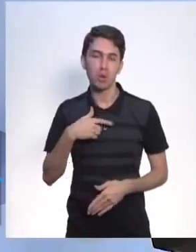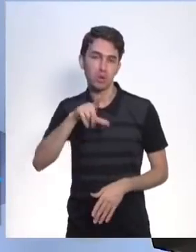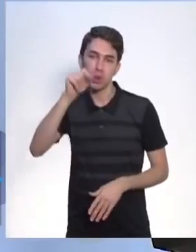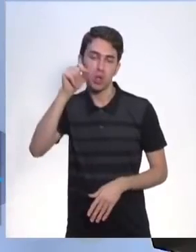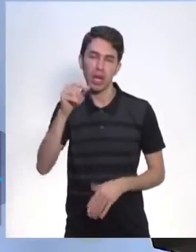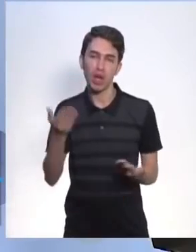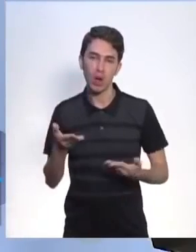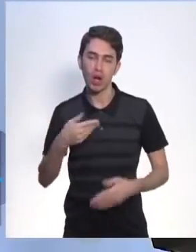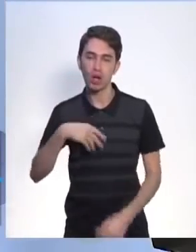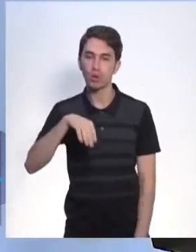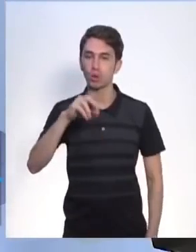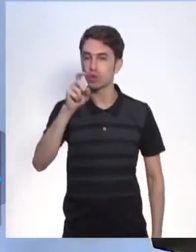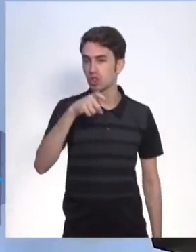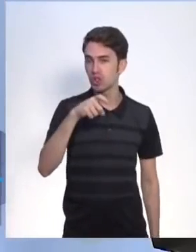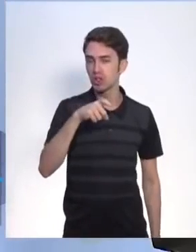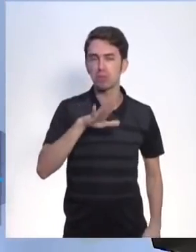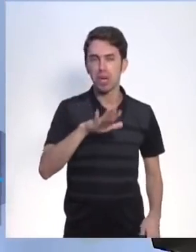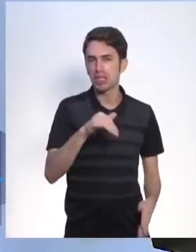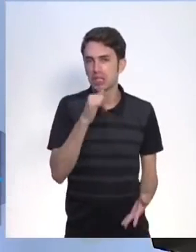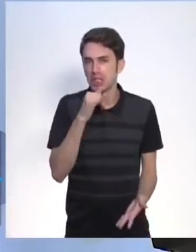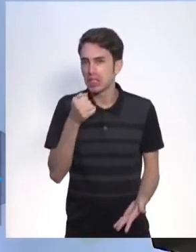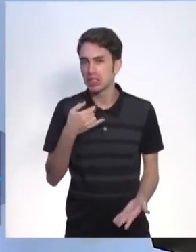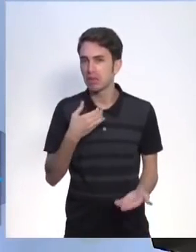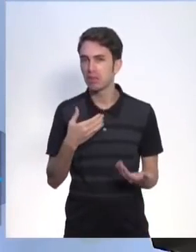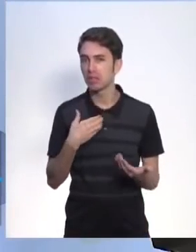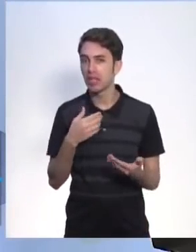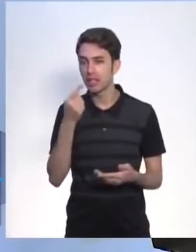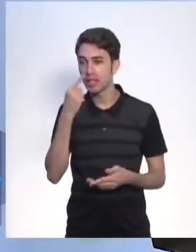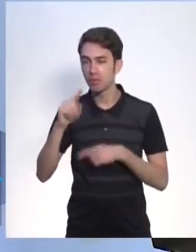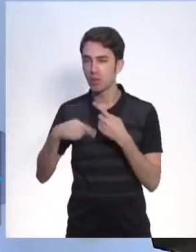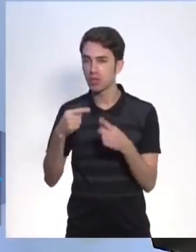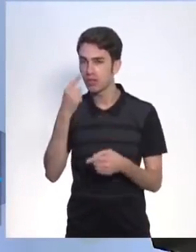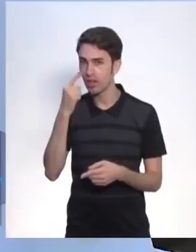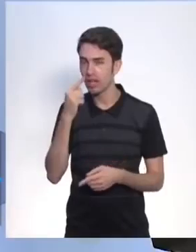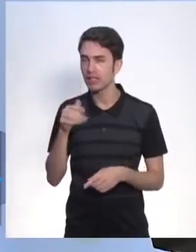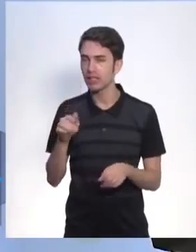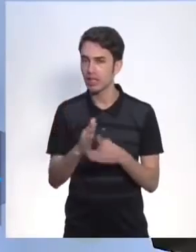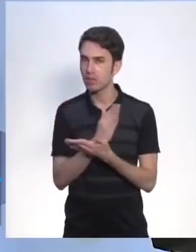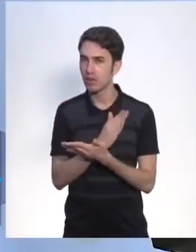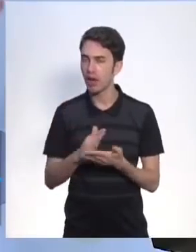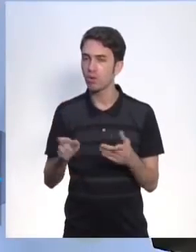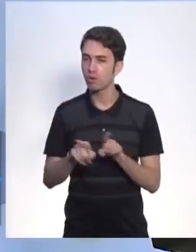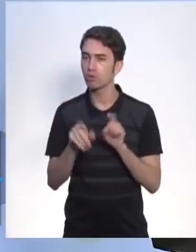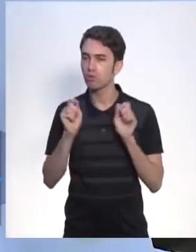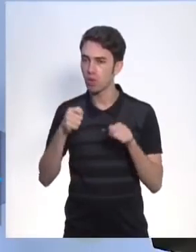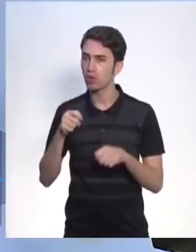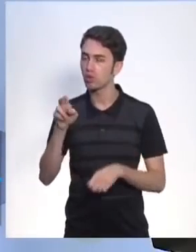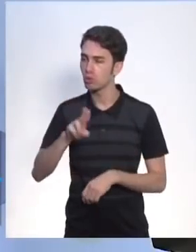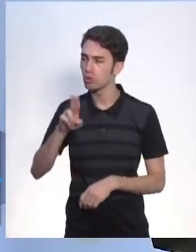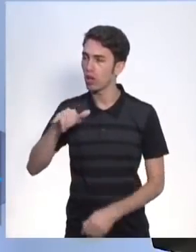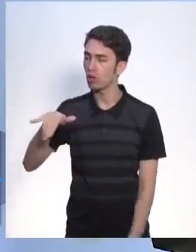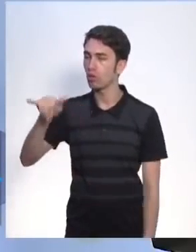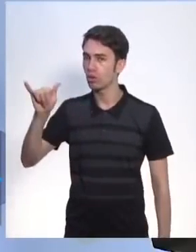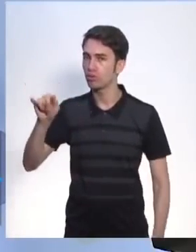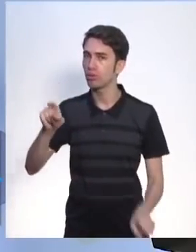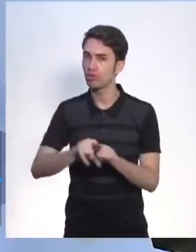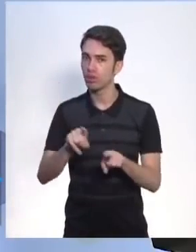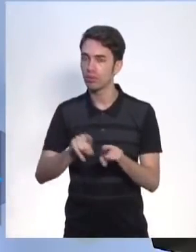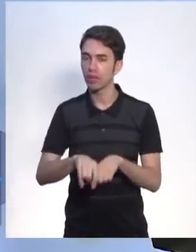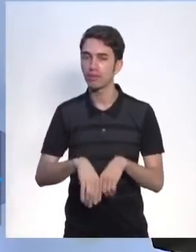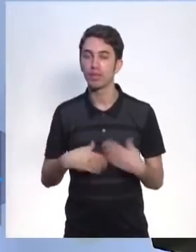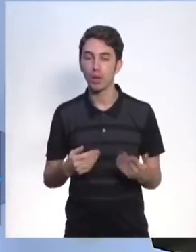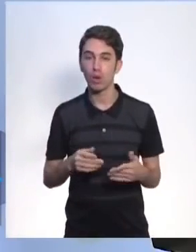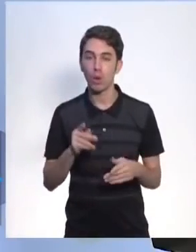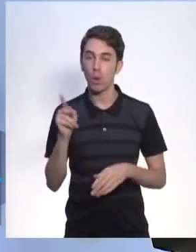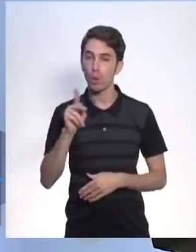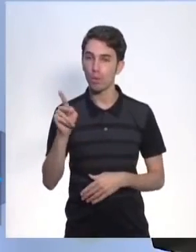o x. Mas poderia ter sido o y, aí nós vamos observar em alguns exercícios. Então, o par ordenado, né, como nós colocamos,